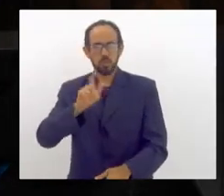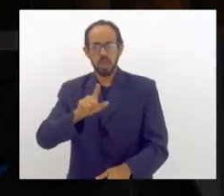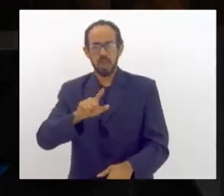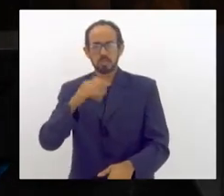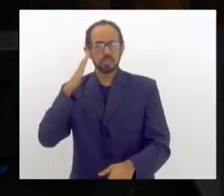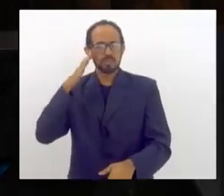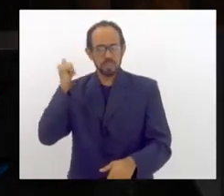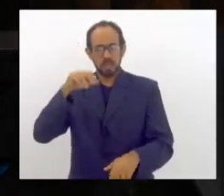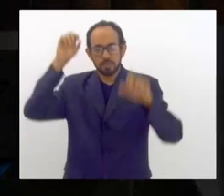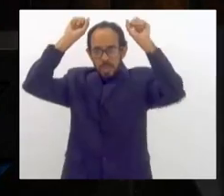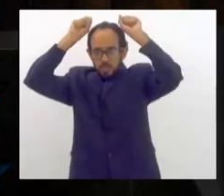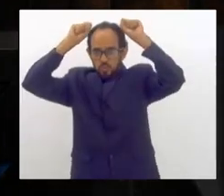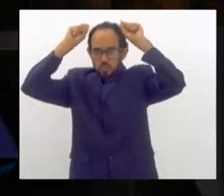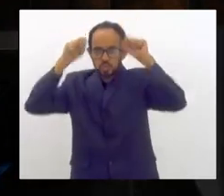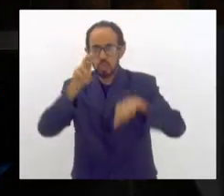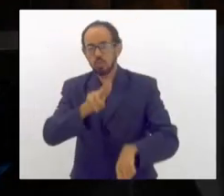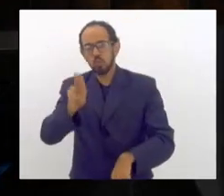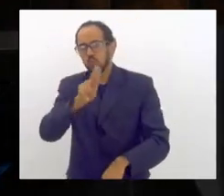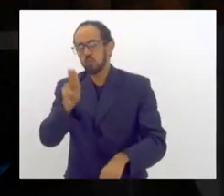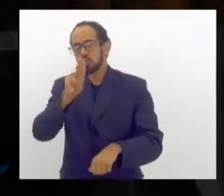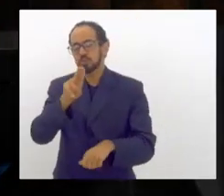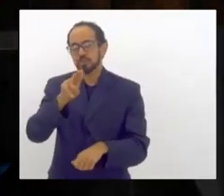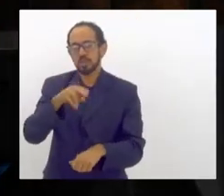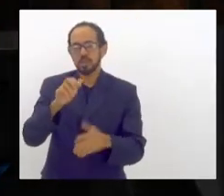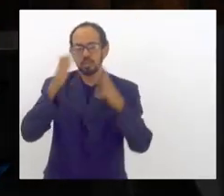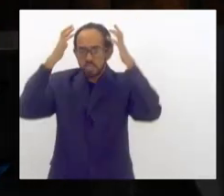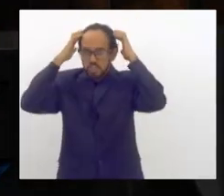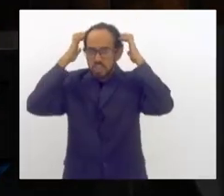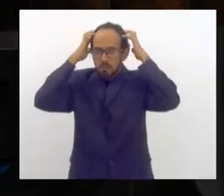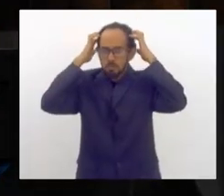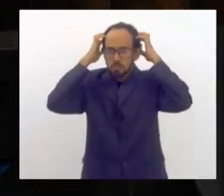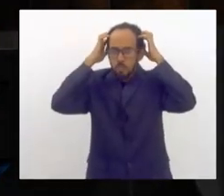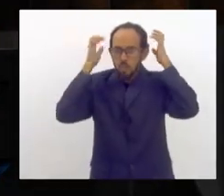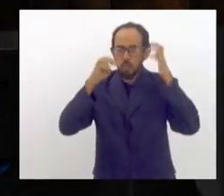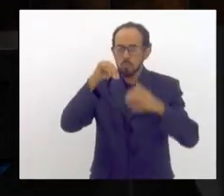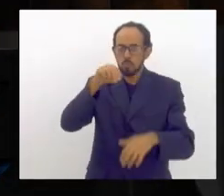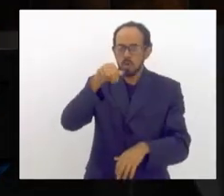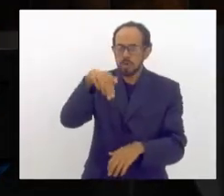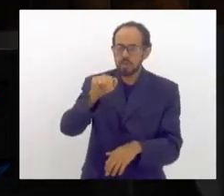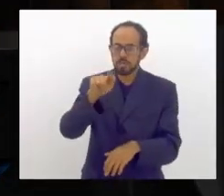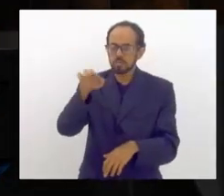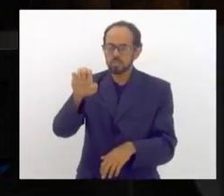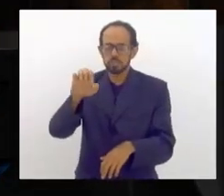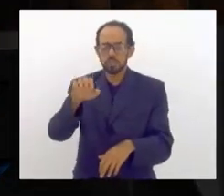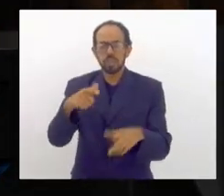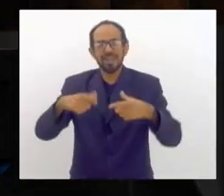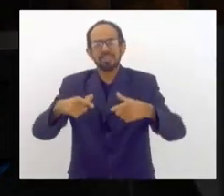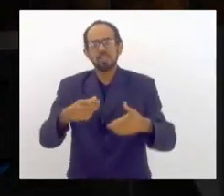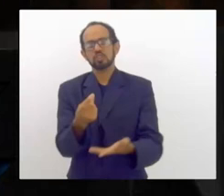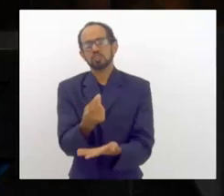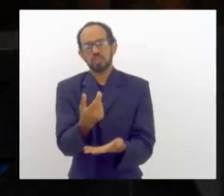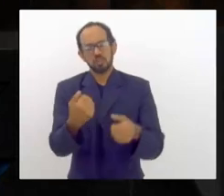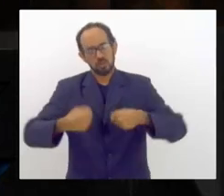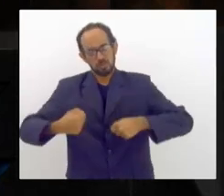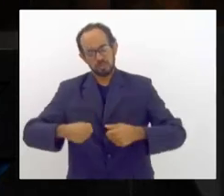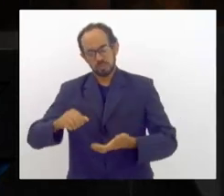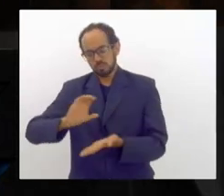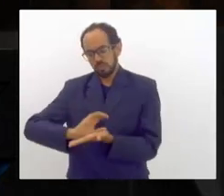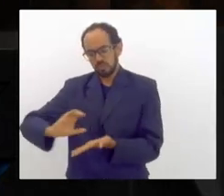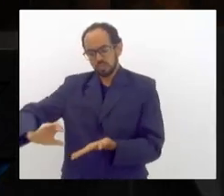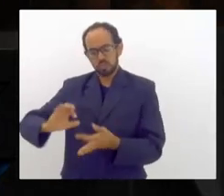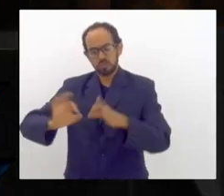usa Monange, né, que aquela família lá é tudo fake. A gente quer ver cadê esse dinheiro que eu vou precisar agora para investir em projetos, para